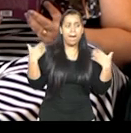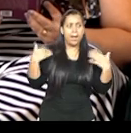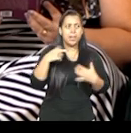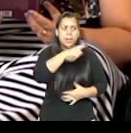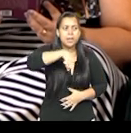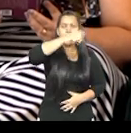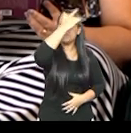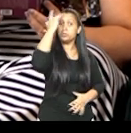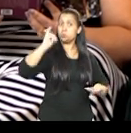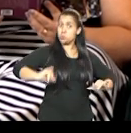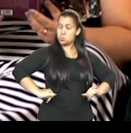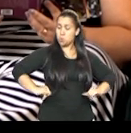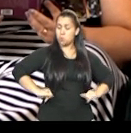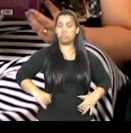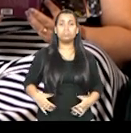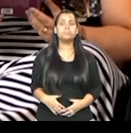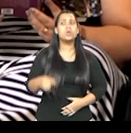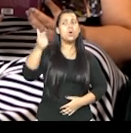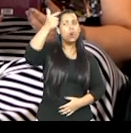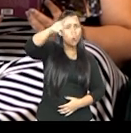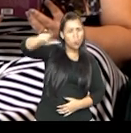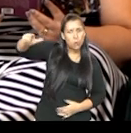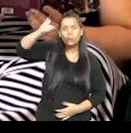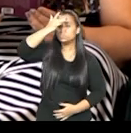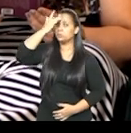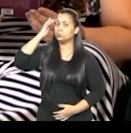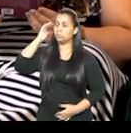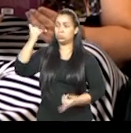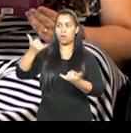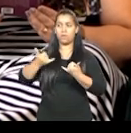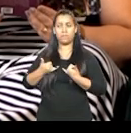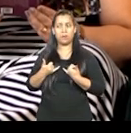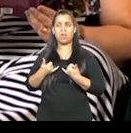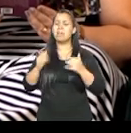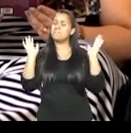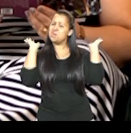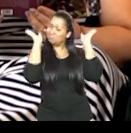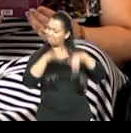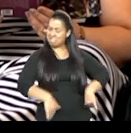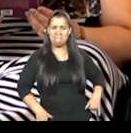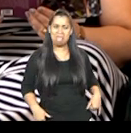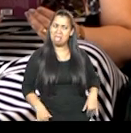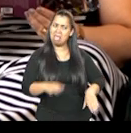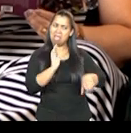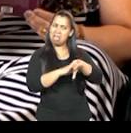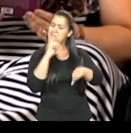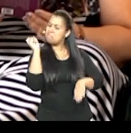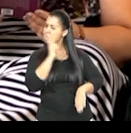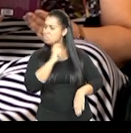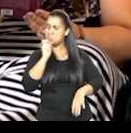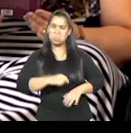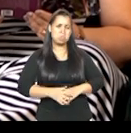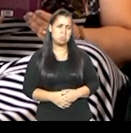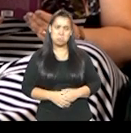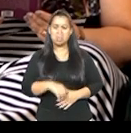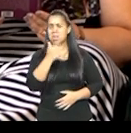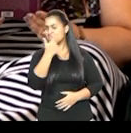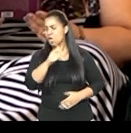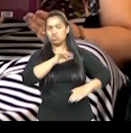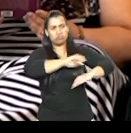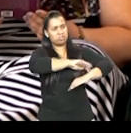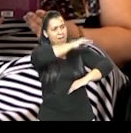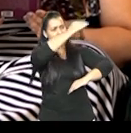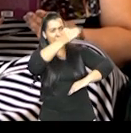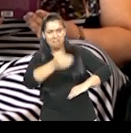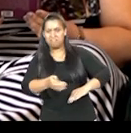prisioneiros. Outros diziam ao contrário, que não era nada disso. Não havia nem caverna,